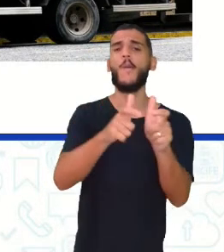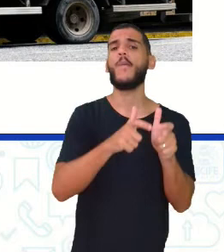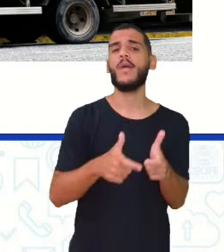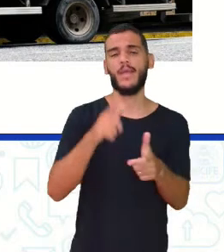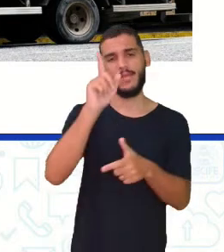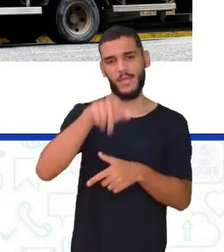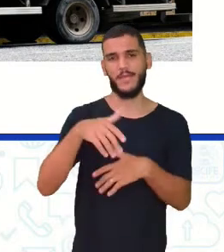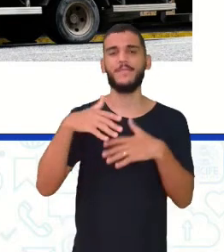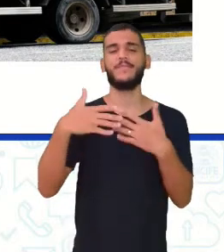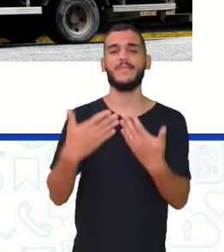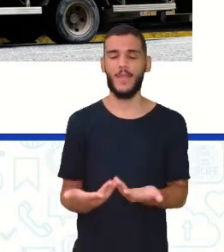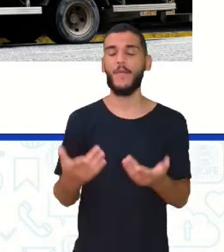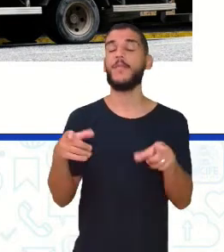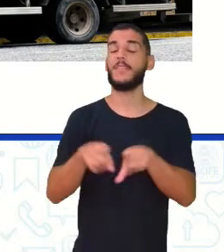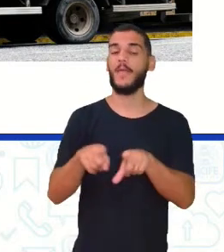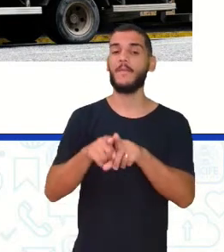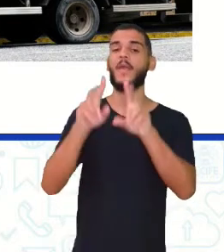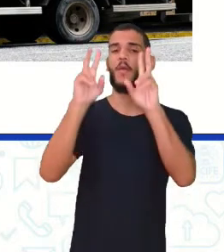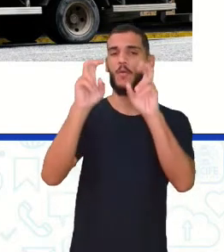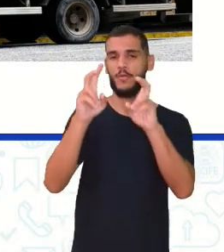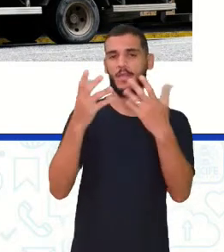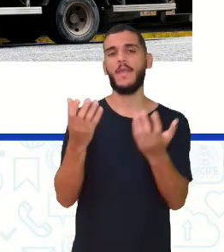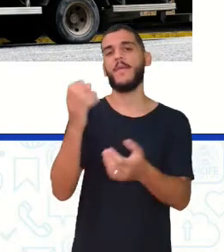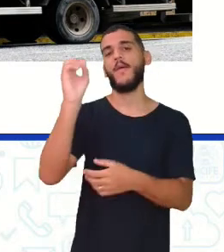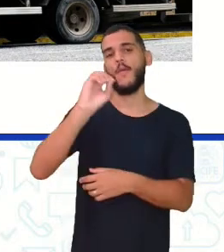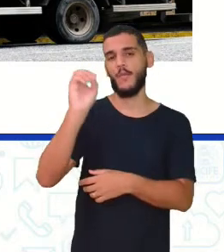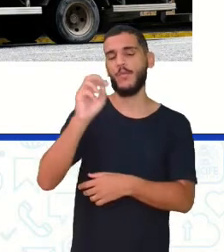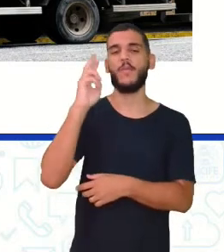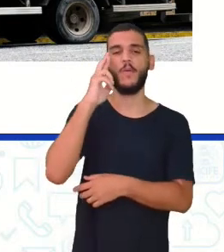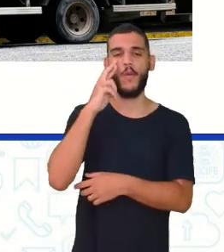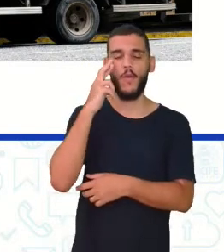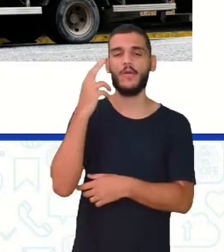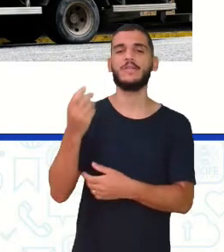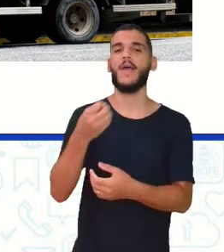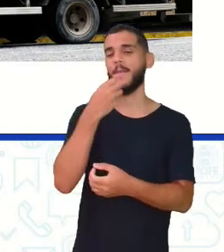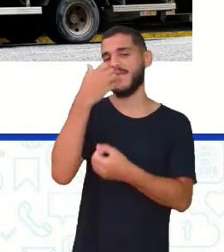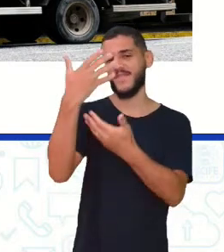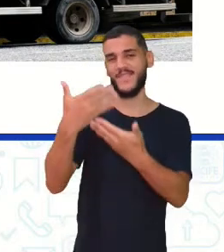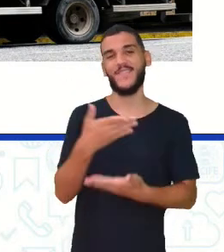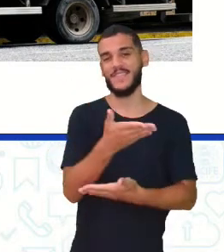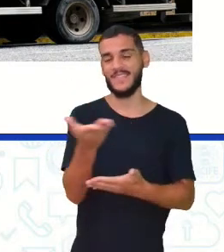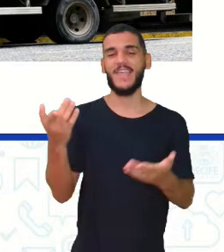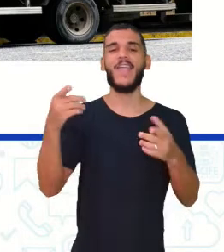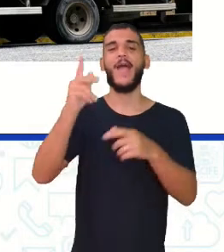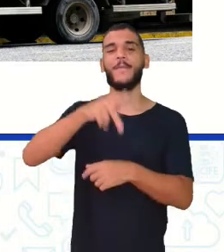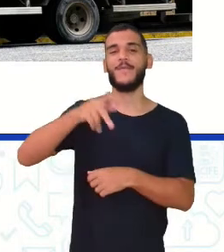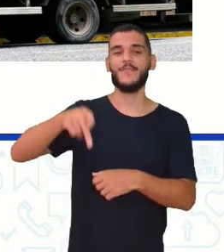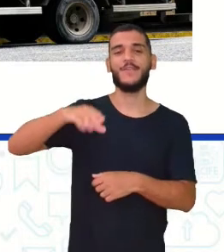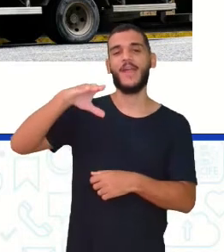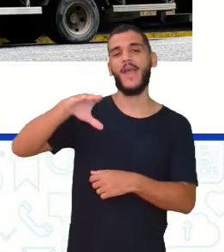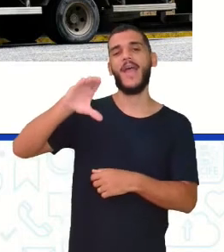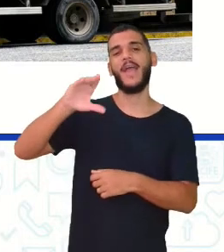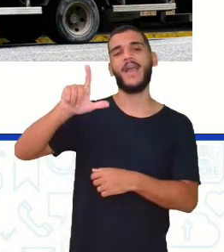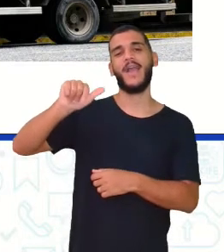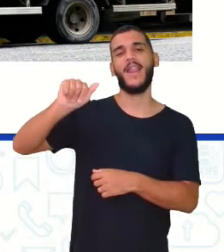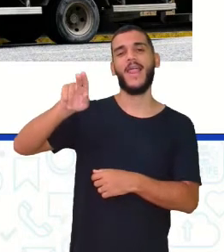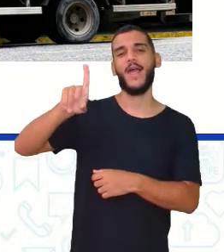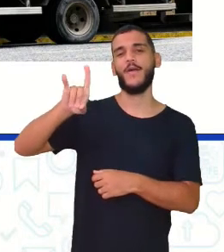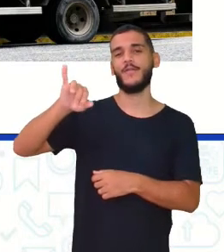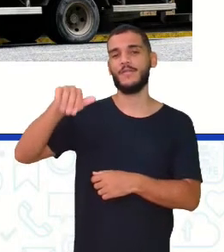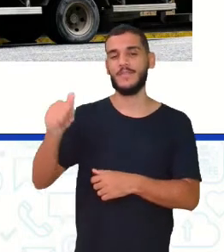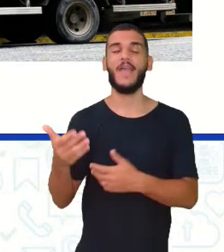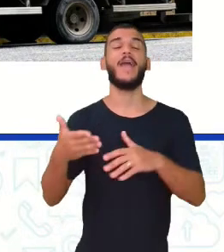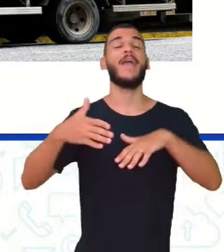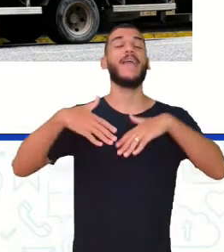falar ainda a respeito do Outubro Rosa e dar as boas-vindas a vocês, eu vou chamar aqui a professora Cláudia. Vamos lá, Cláudia, o que é que você tem hoje para